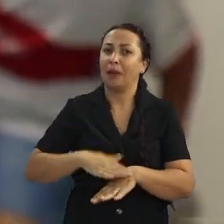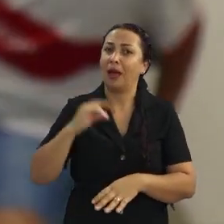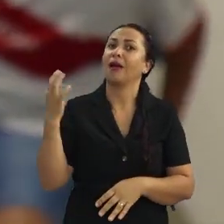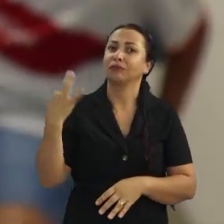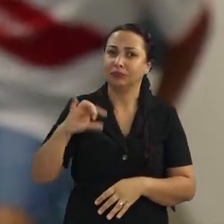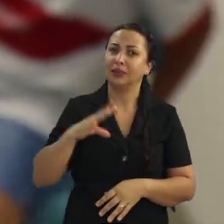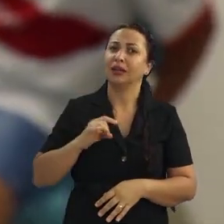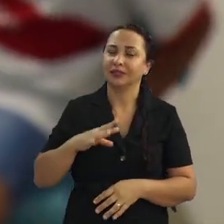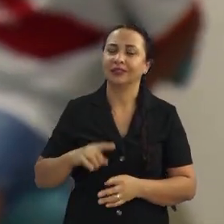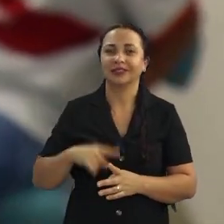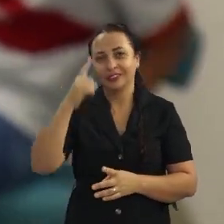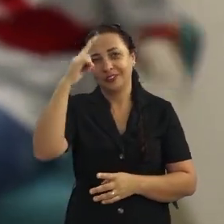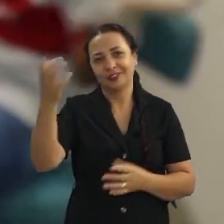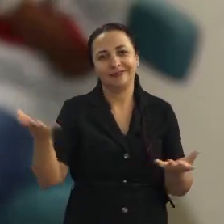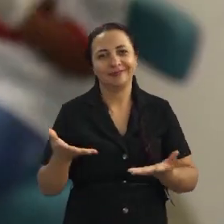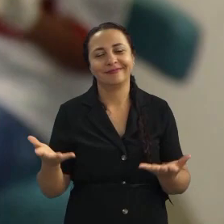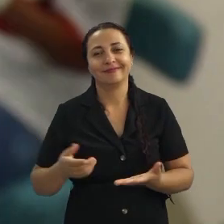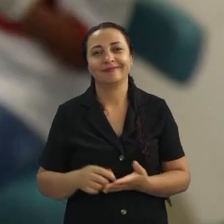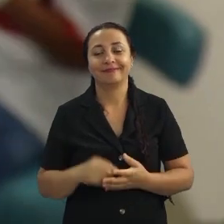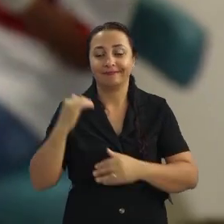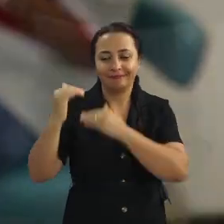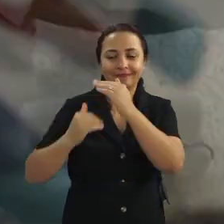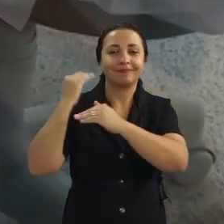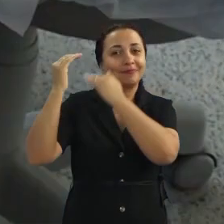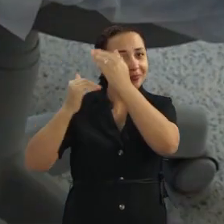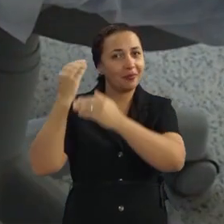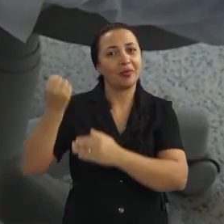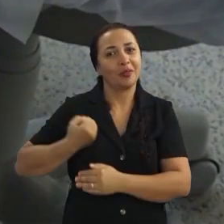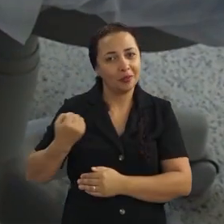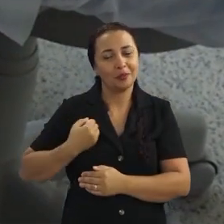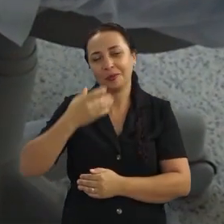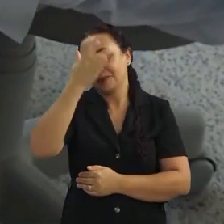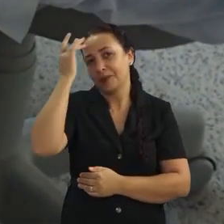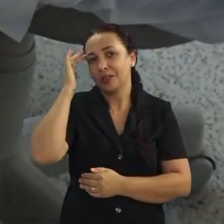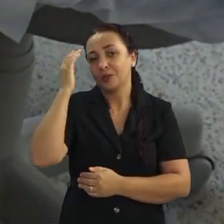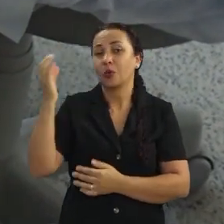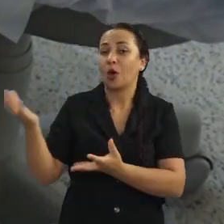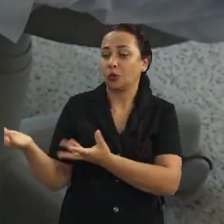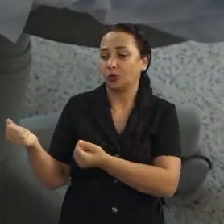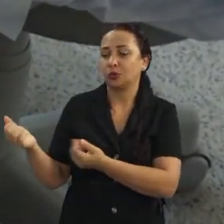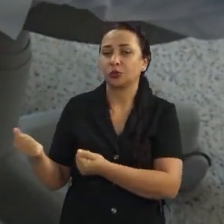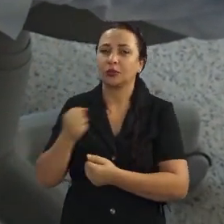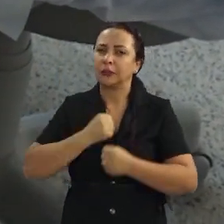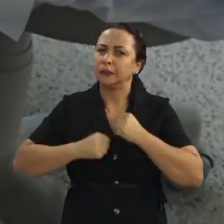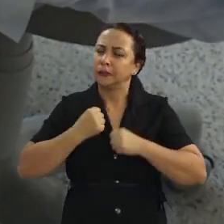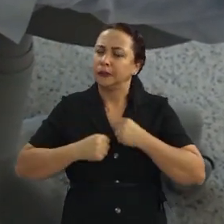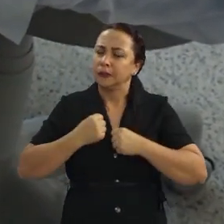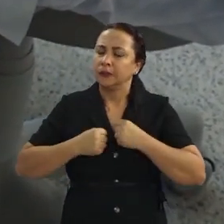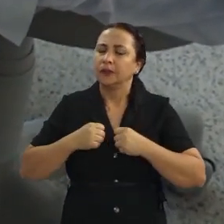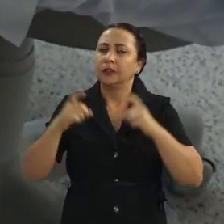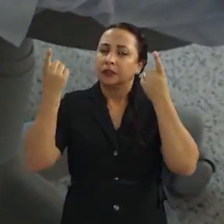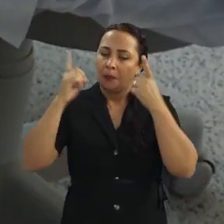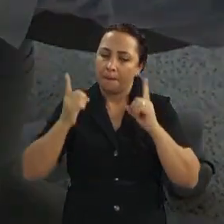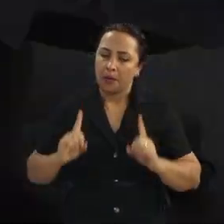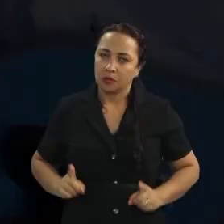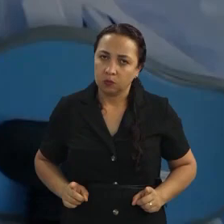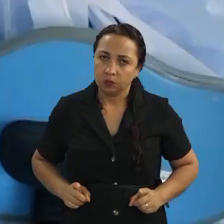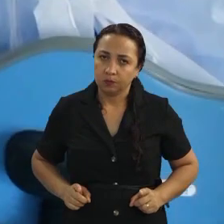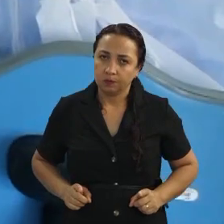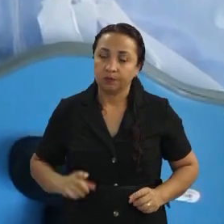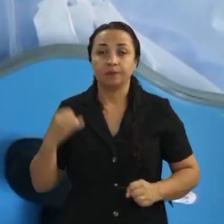medo muito mais exagerado e nos dias de hoje é crescente o número de casos de pessoas mais jovens com ansiedade depressão